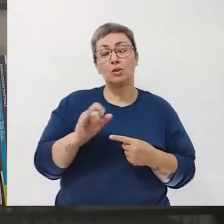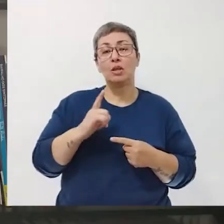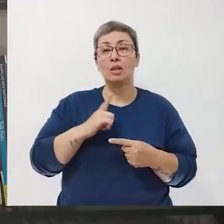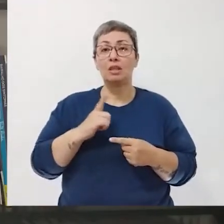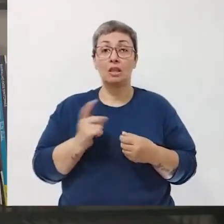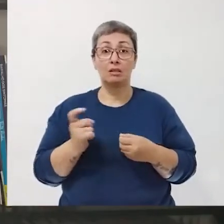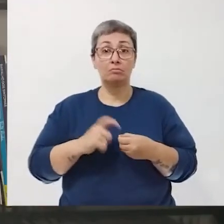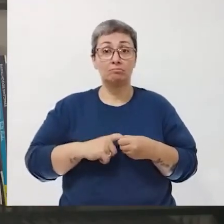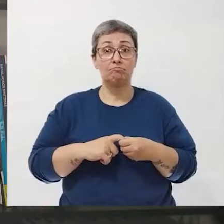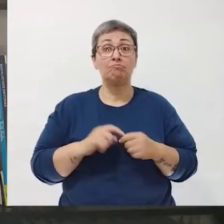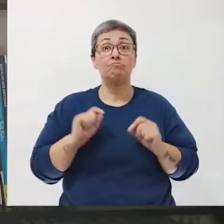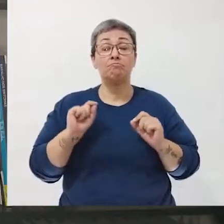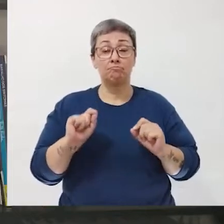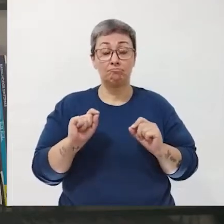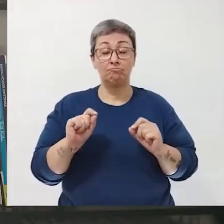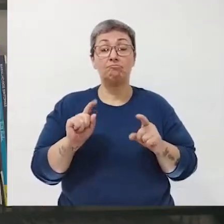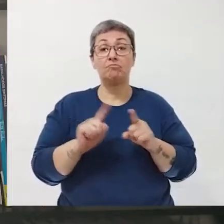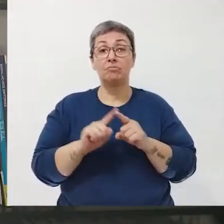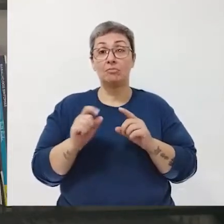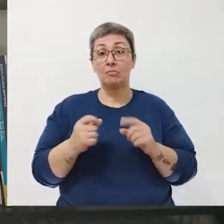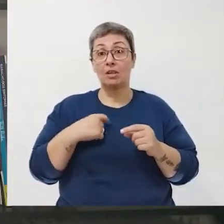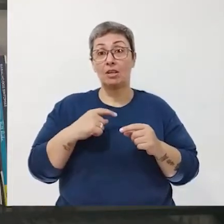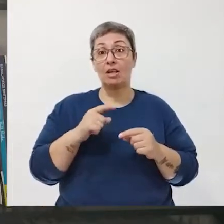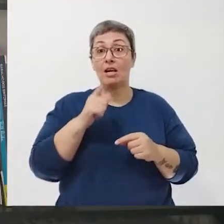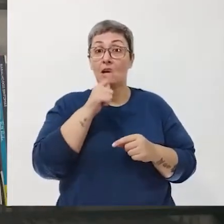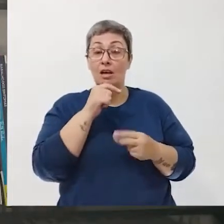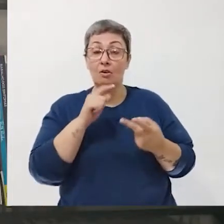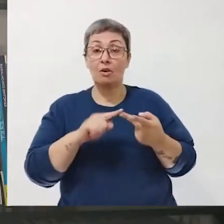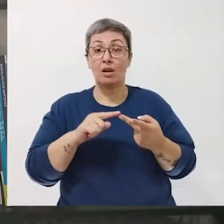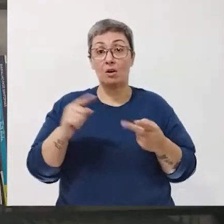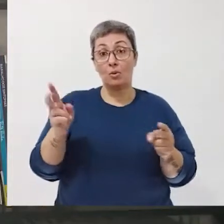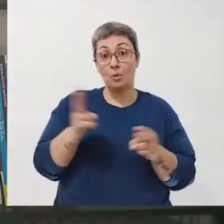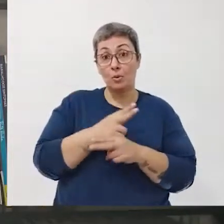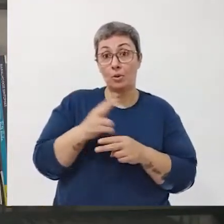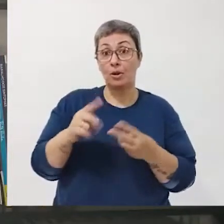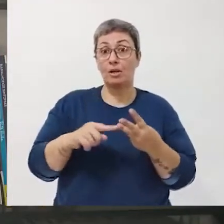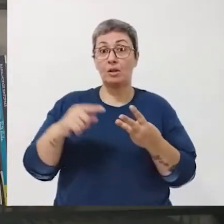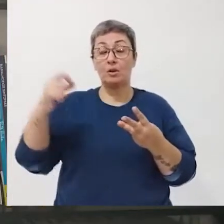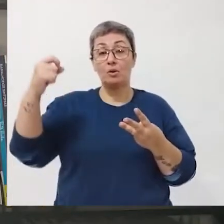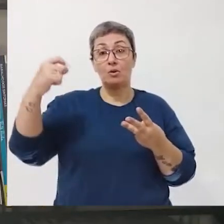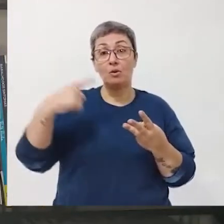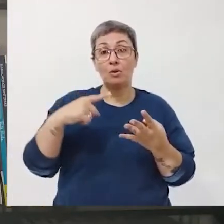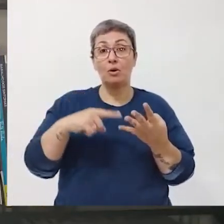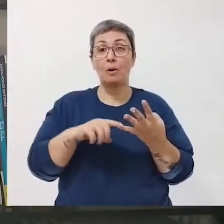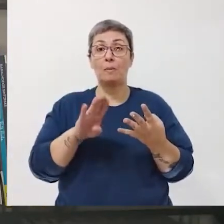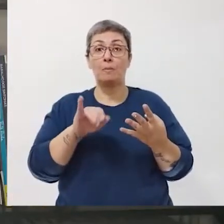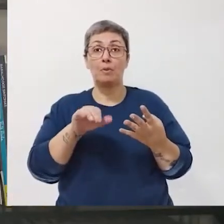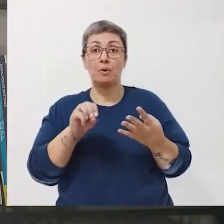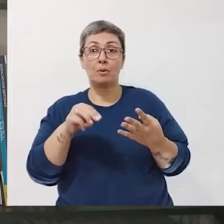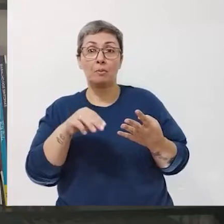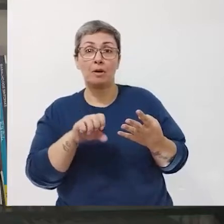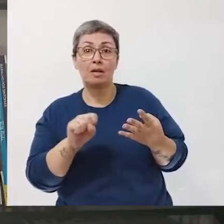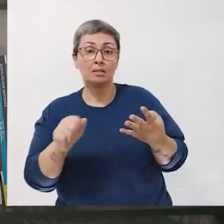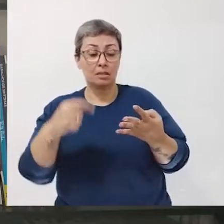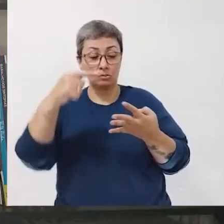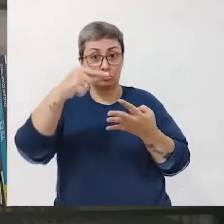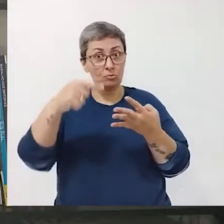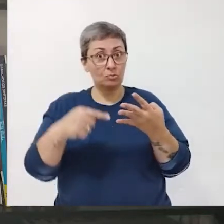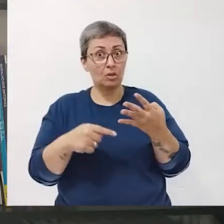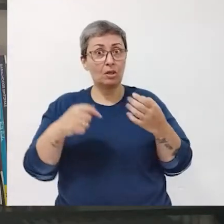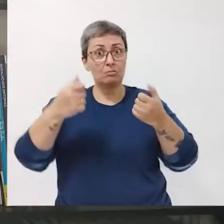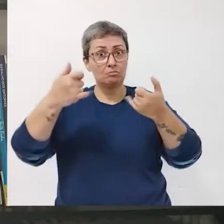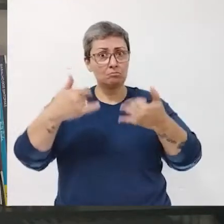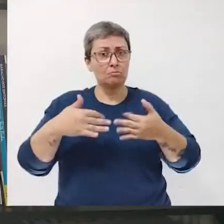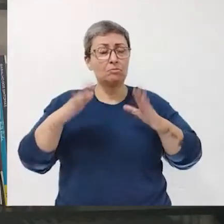como fontes renováveis, que são as hidrelétricas, energia eólica, energia solar, a biomassa. A gente falou de cada uma delas, vocês